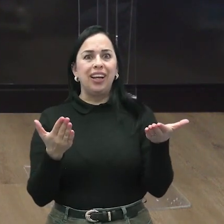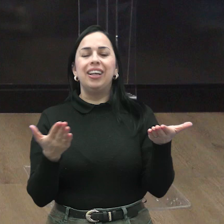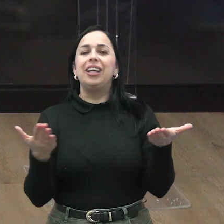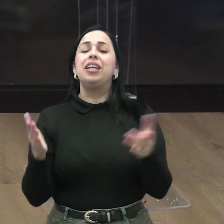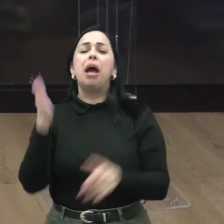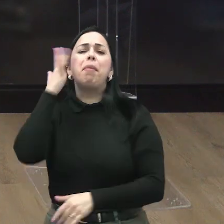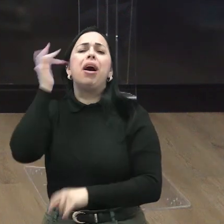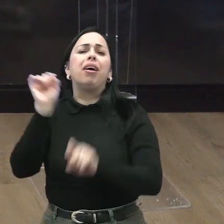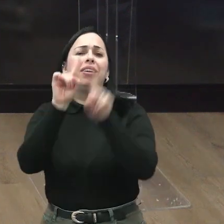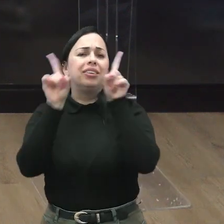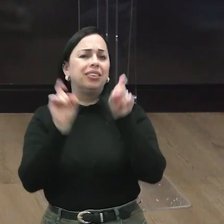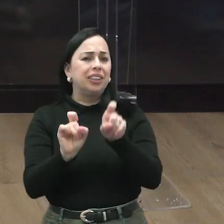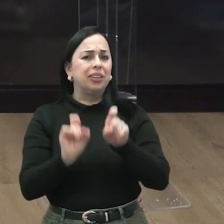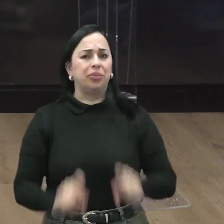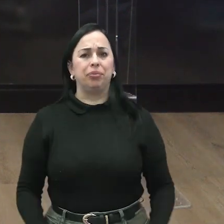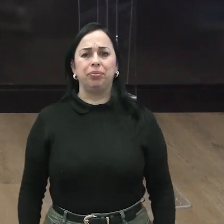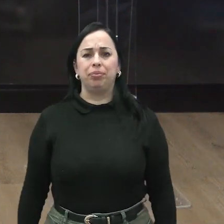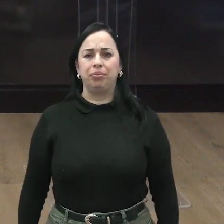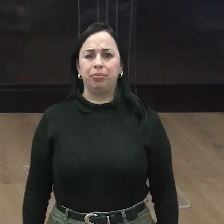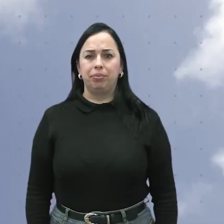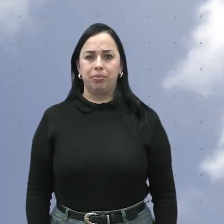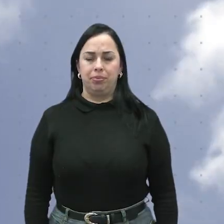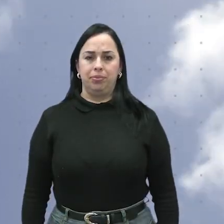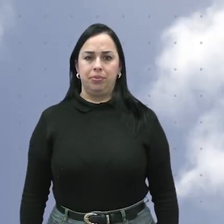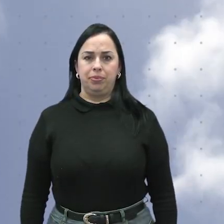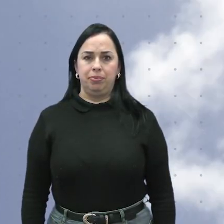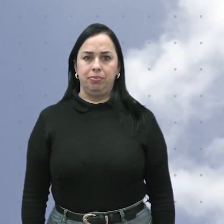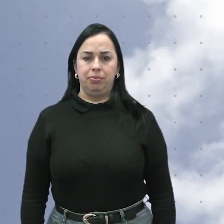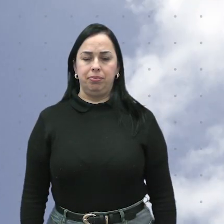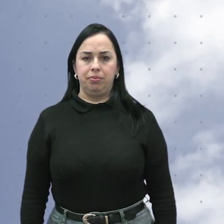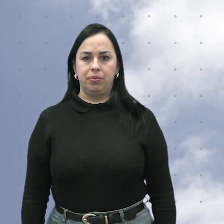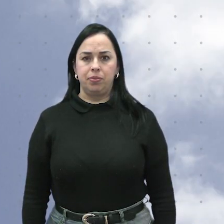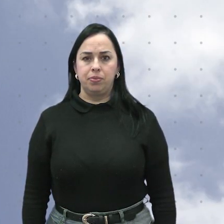hoje e também amanhã? É hora da previsão do tempo.